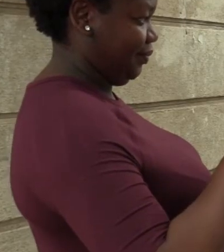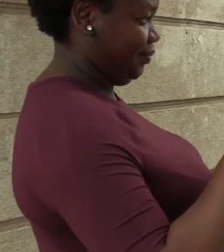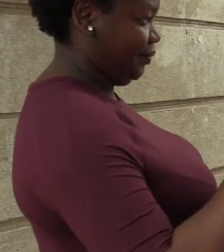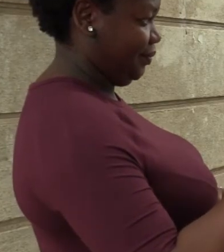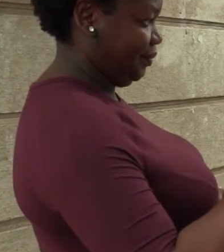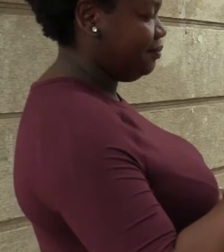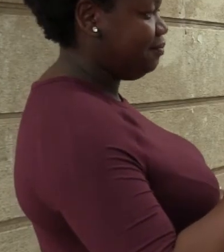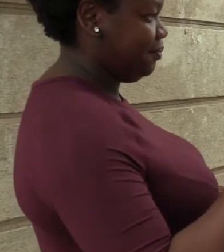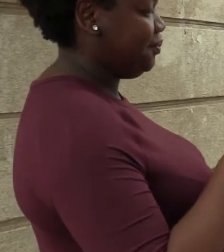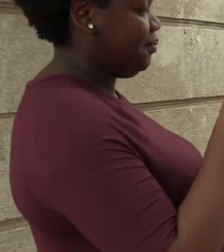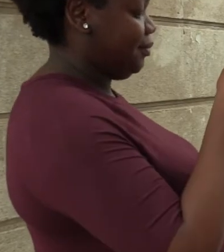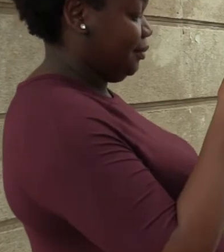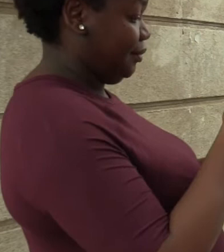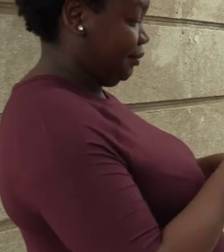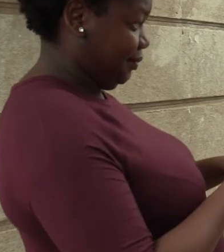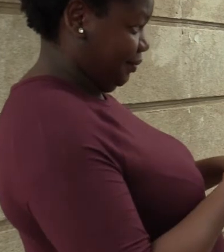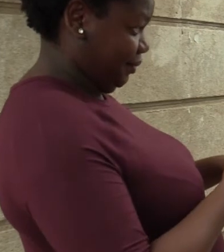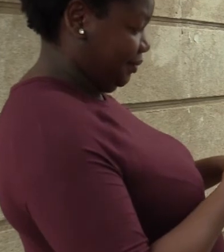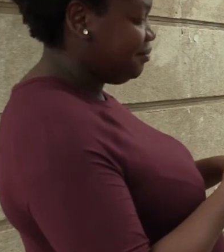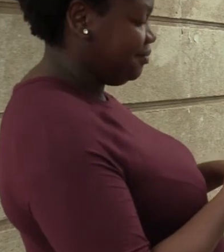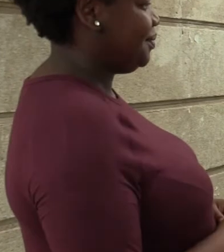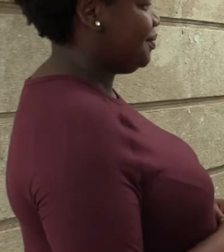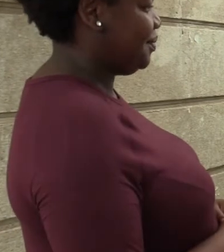hiv-cida